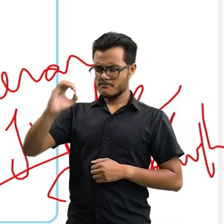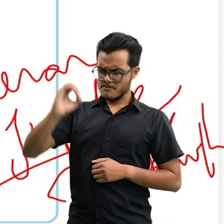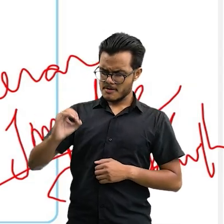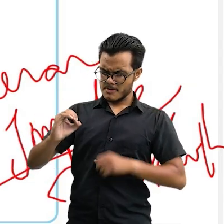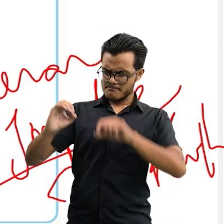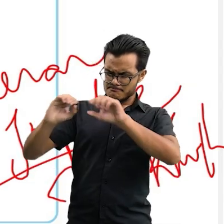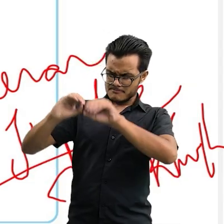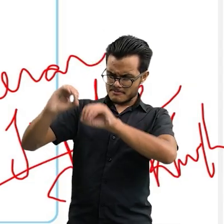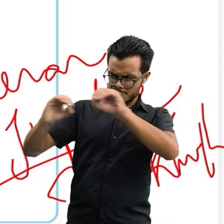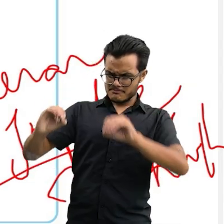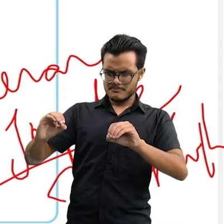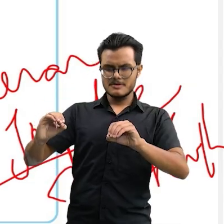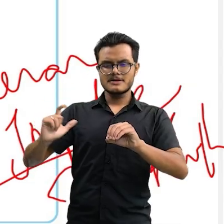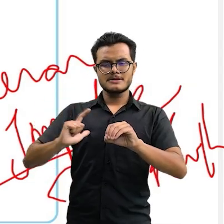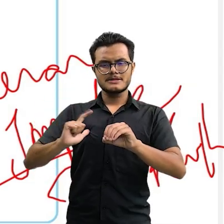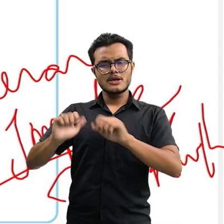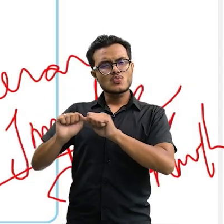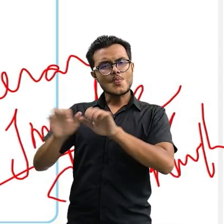a